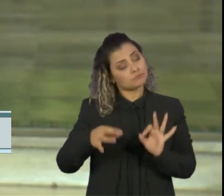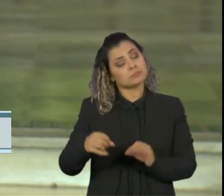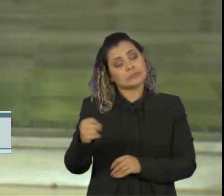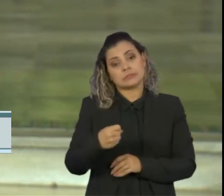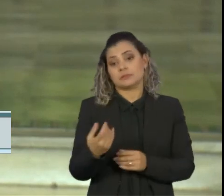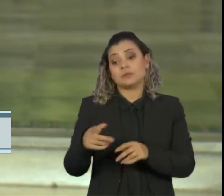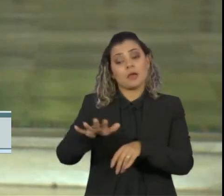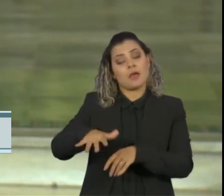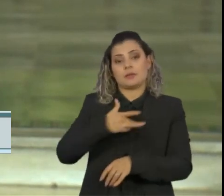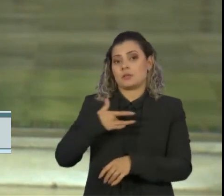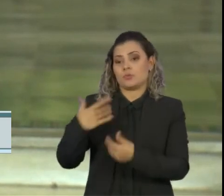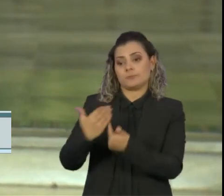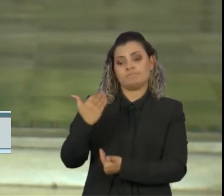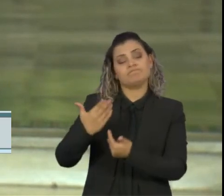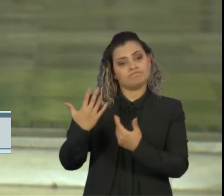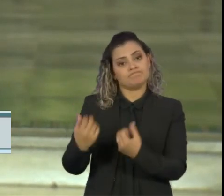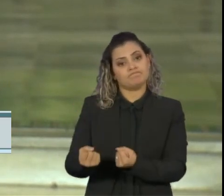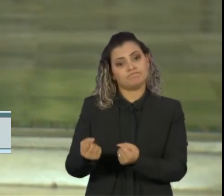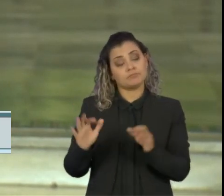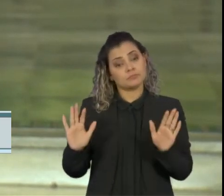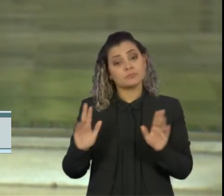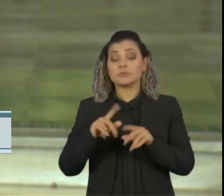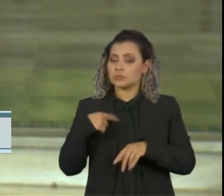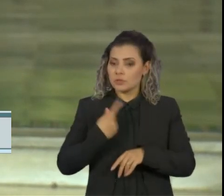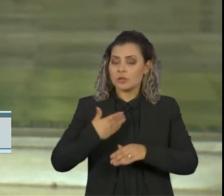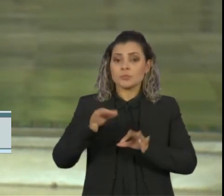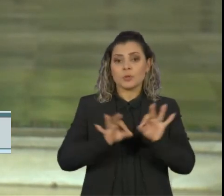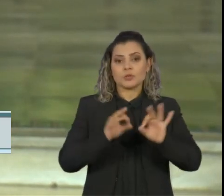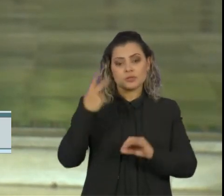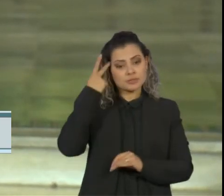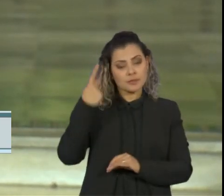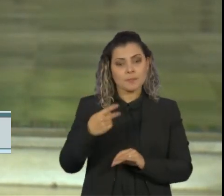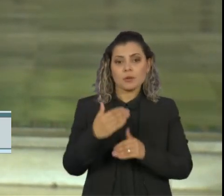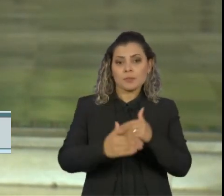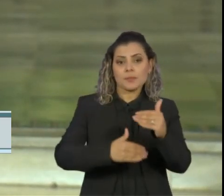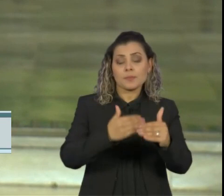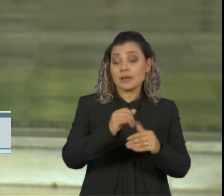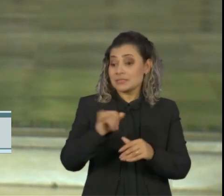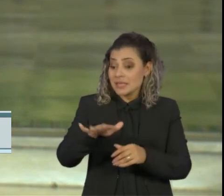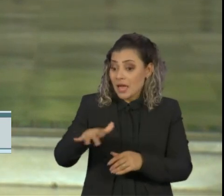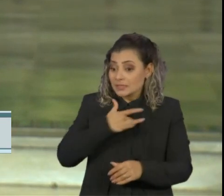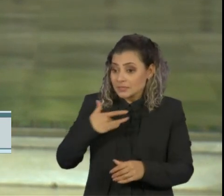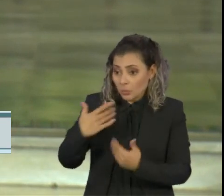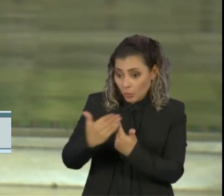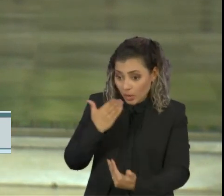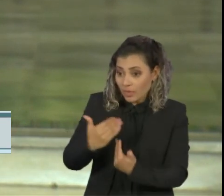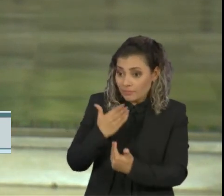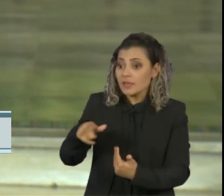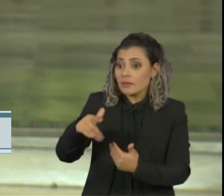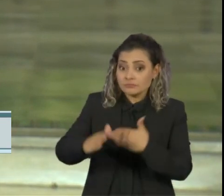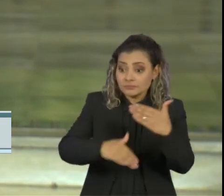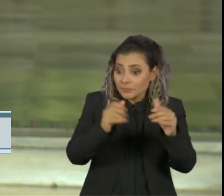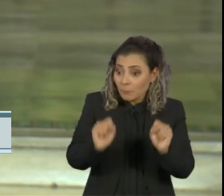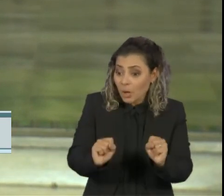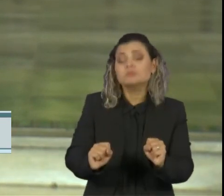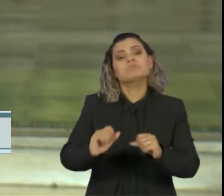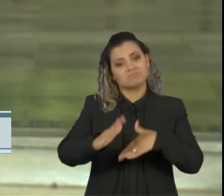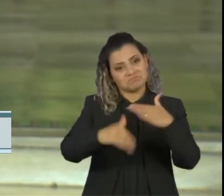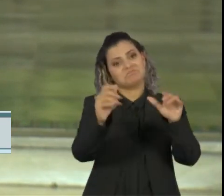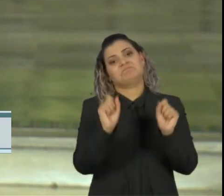Paulo. E avançaremos no Plano São Paulo, se o Comitê de Saúde assim